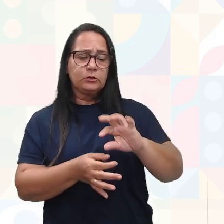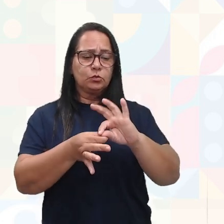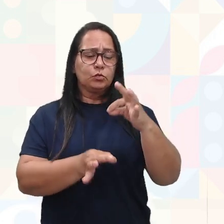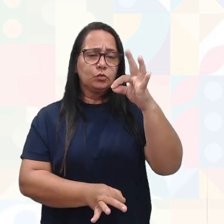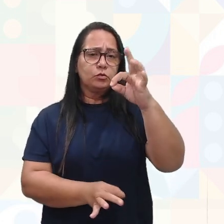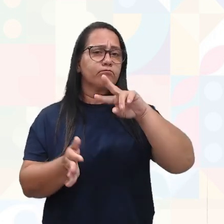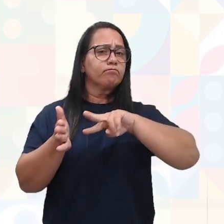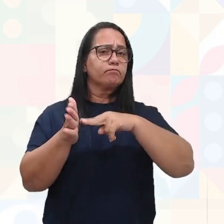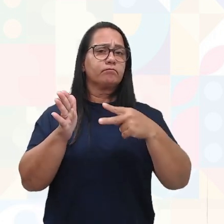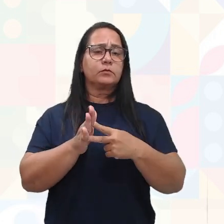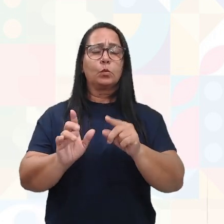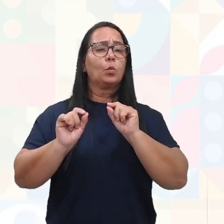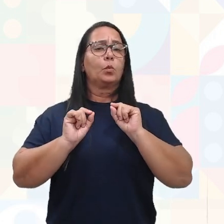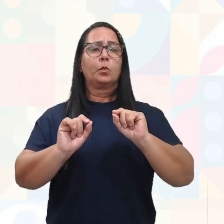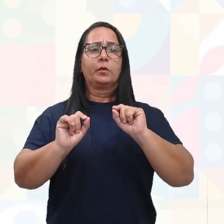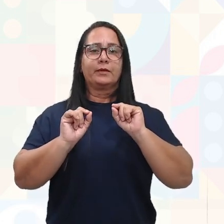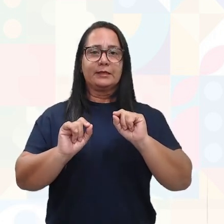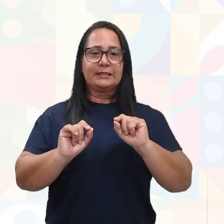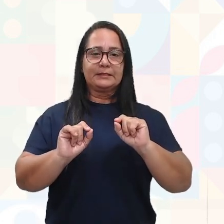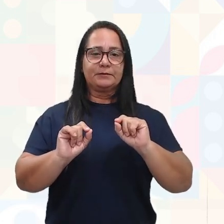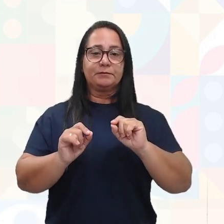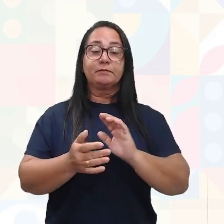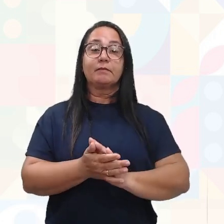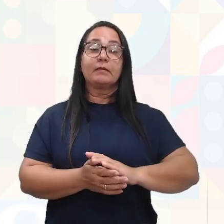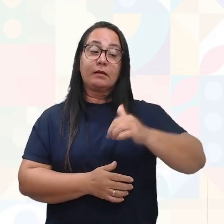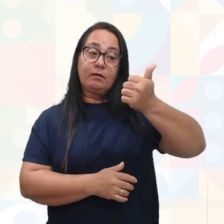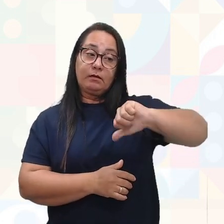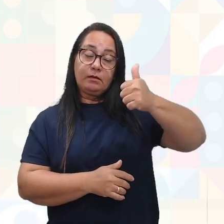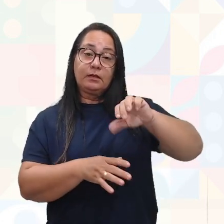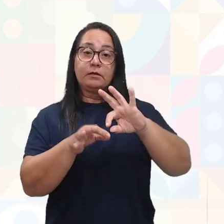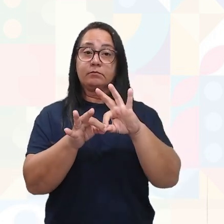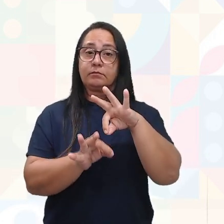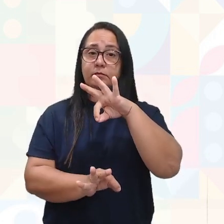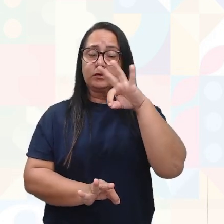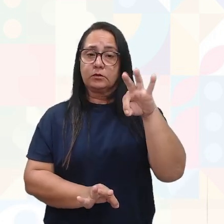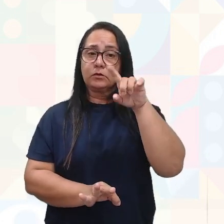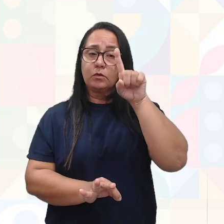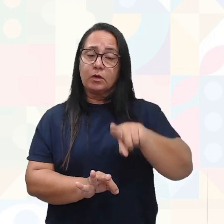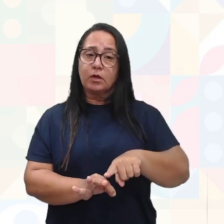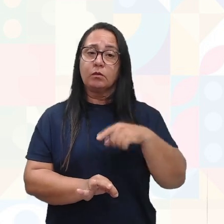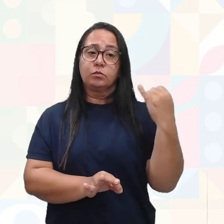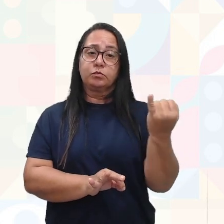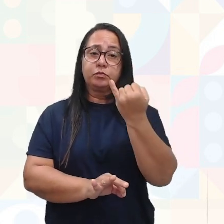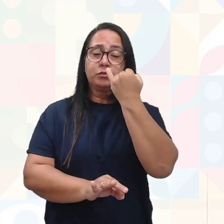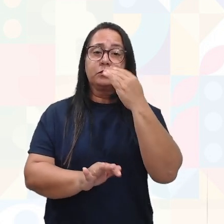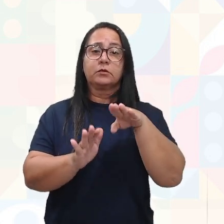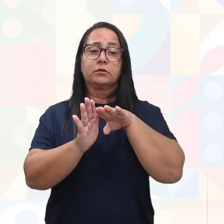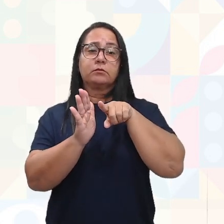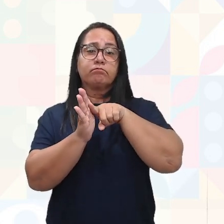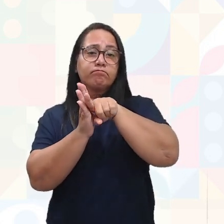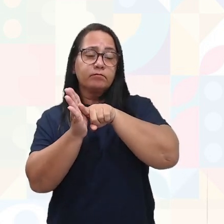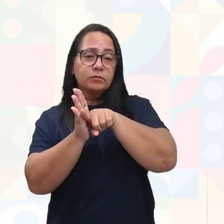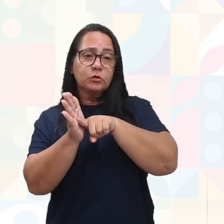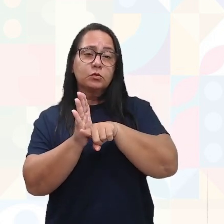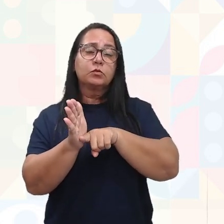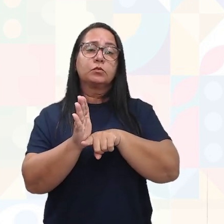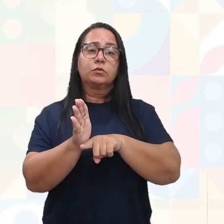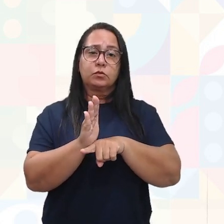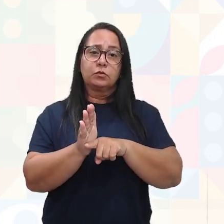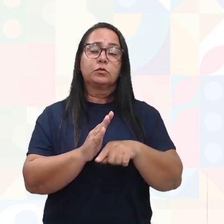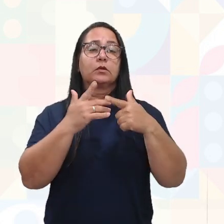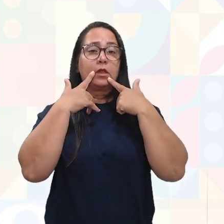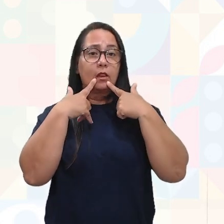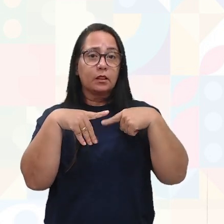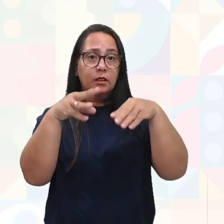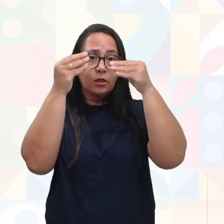a análise do discurso? A análise do discurso é uma ciência da linguagem que estuda a produção